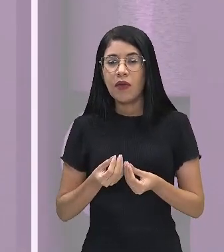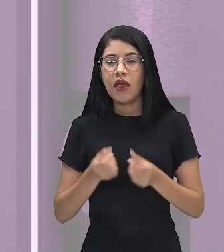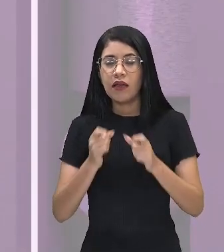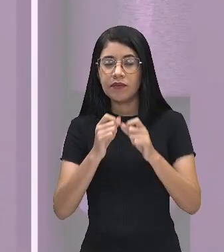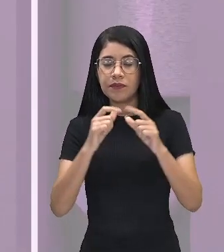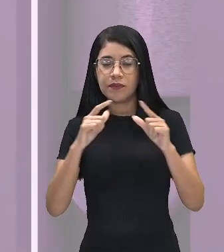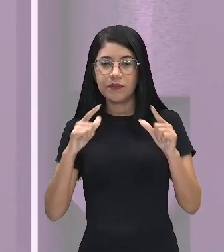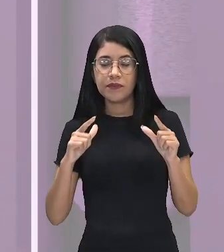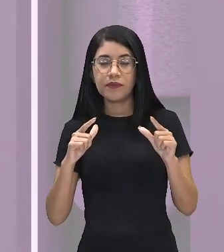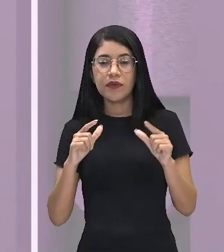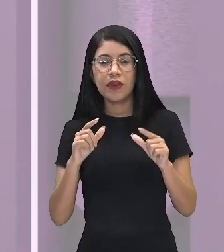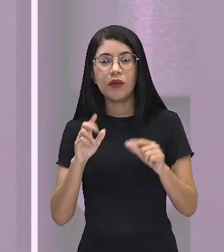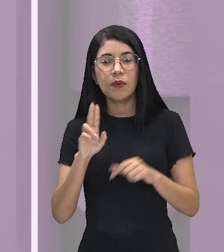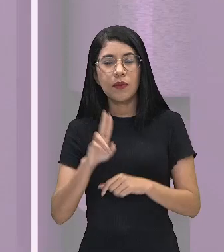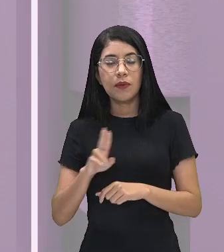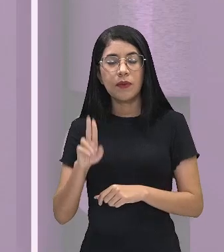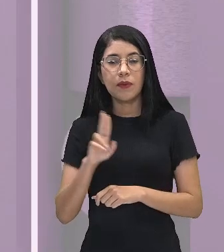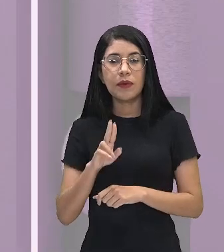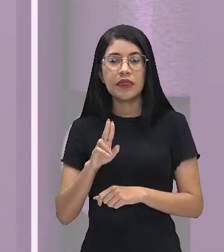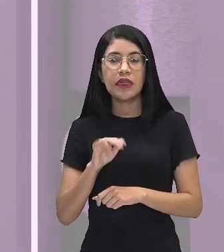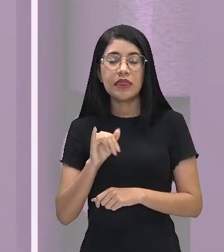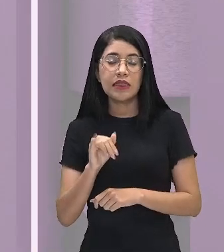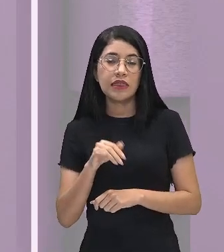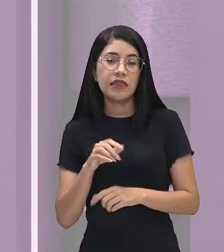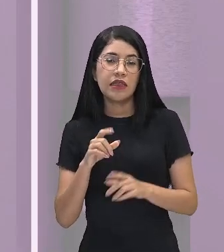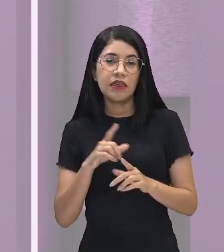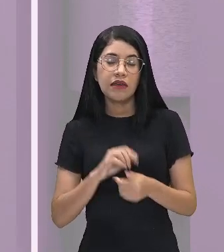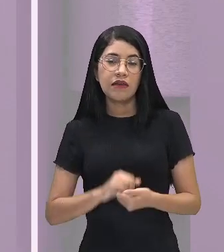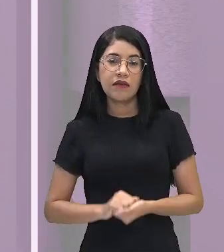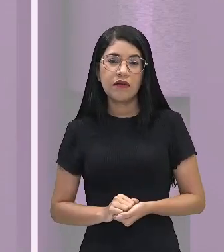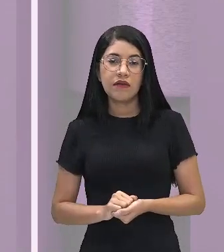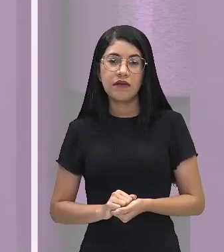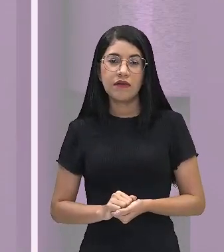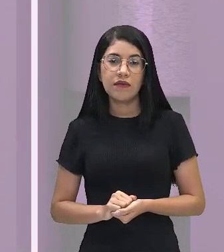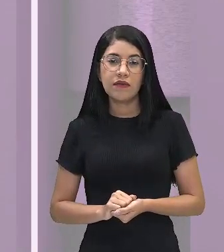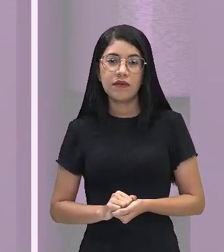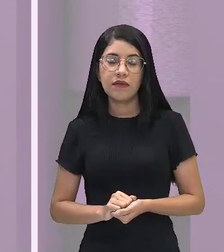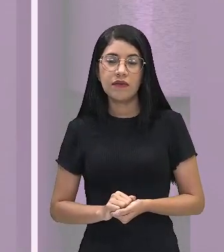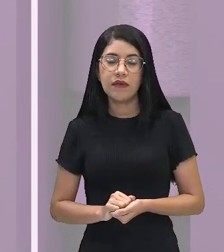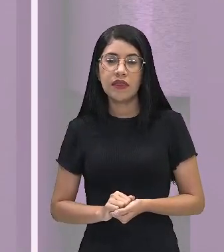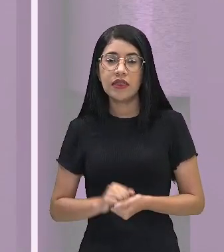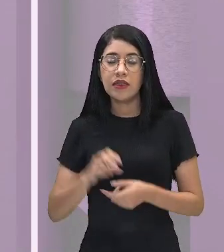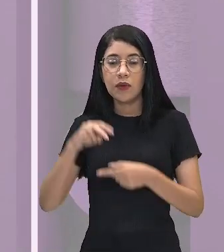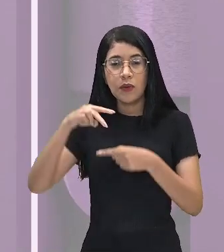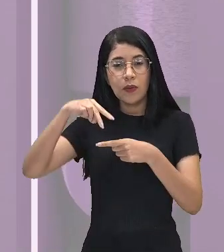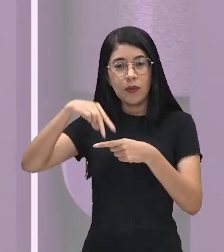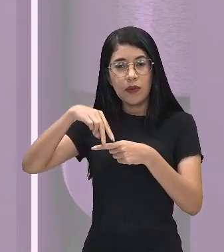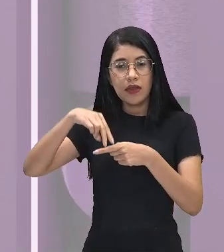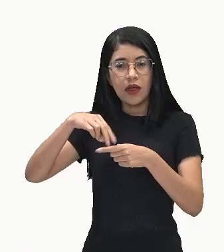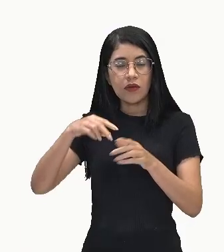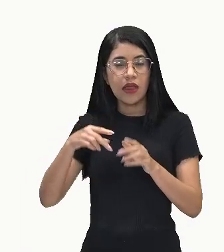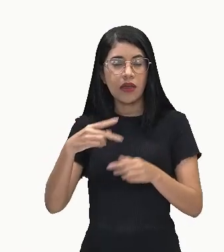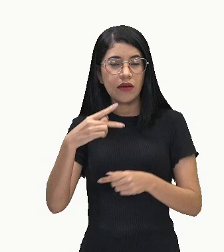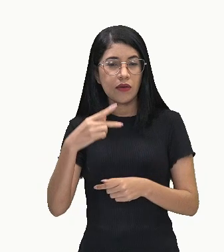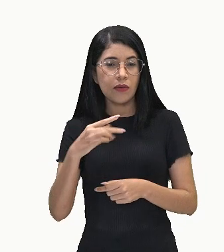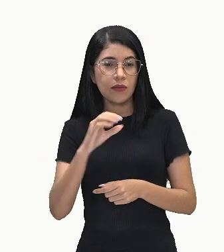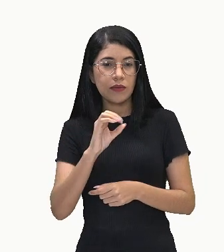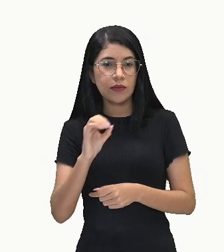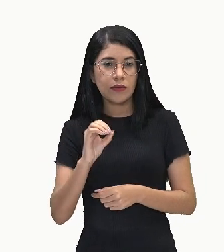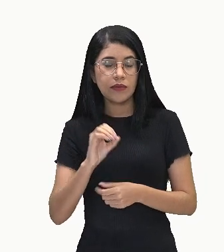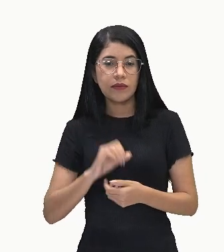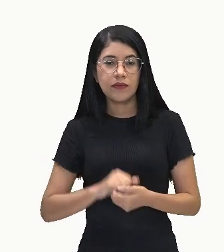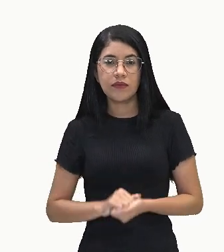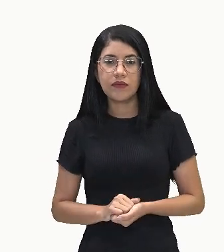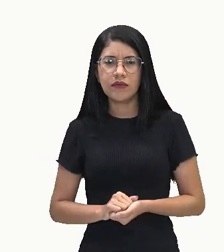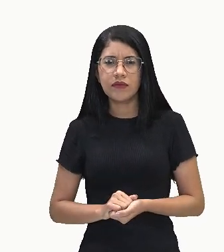equação quando o nosso discriminante é igual a 0. Me acompanhem só.